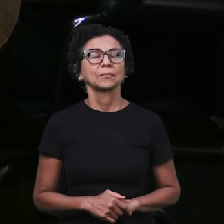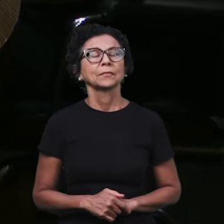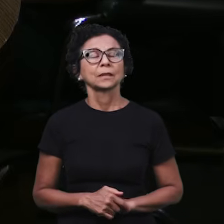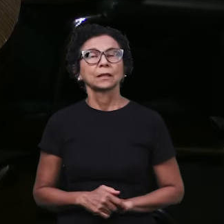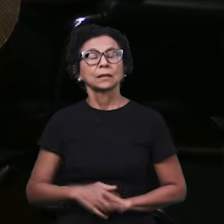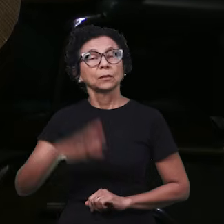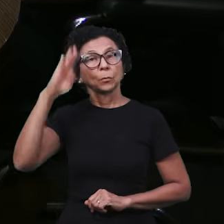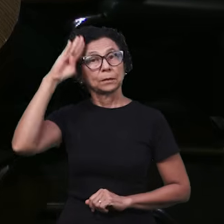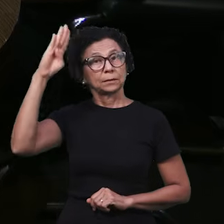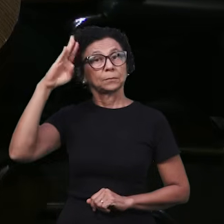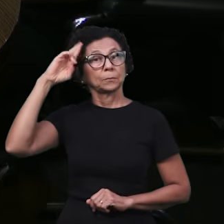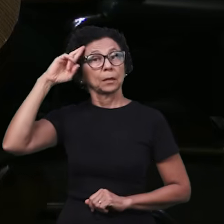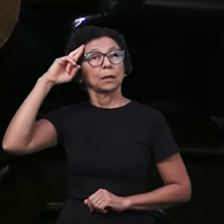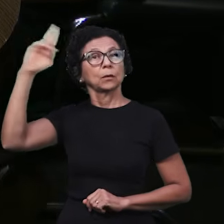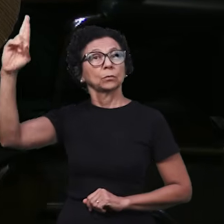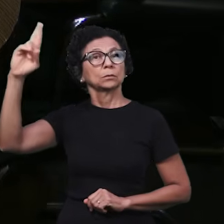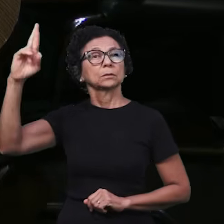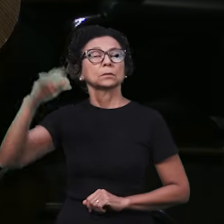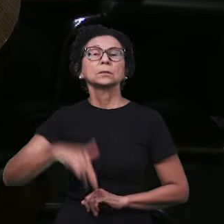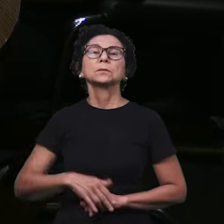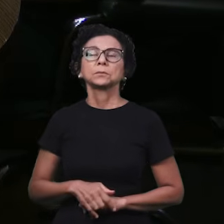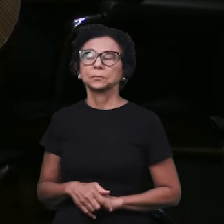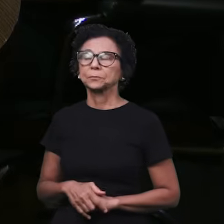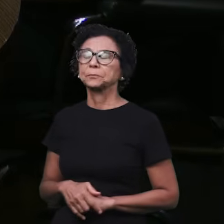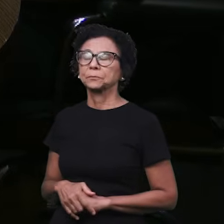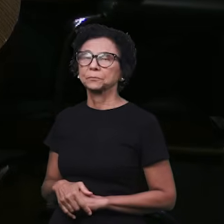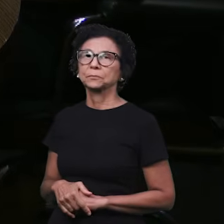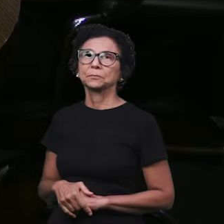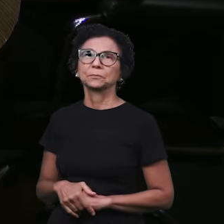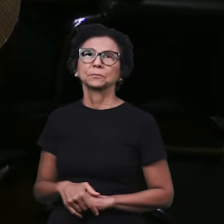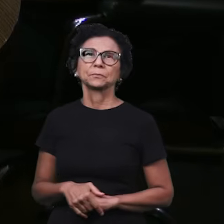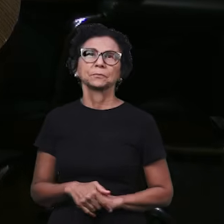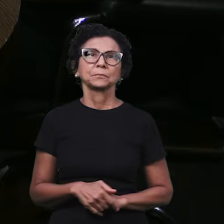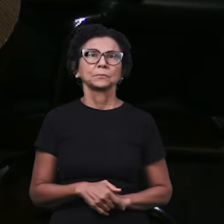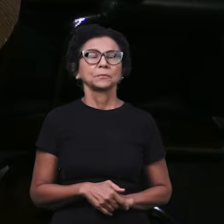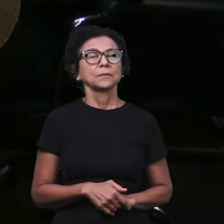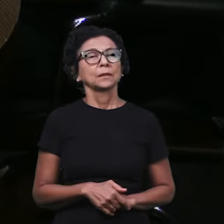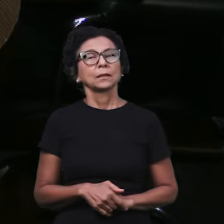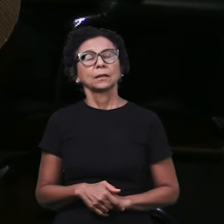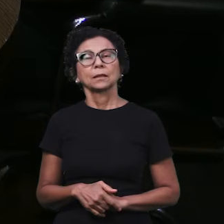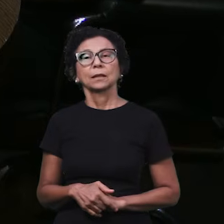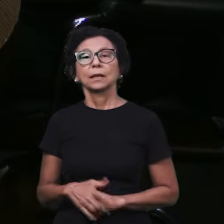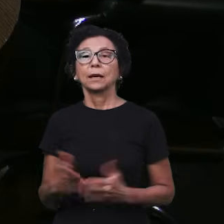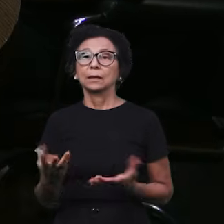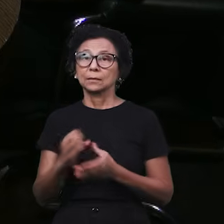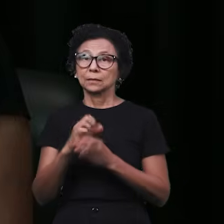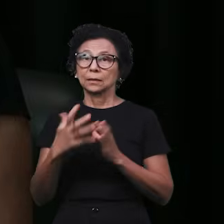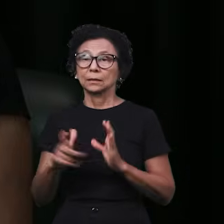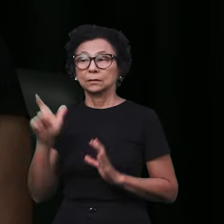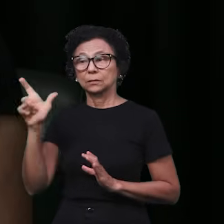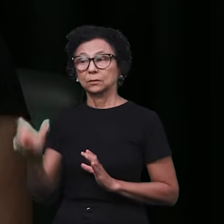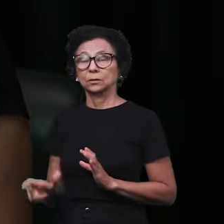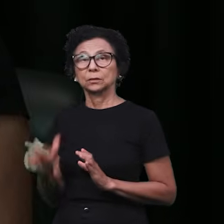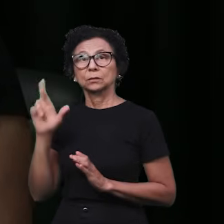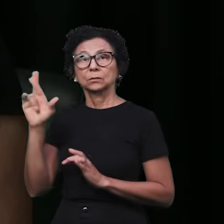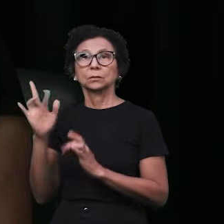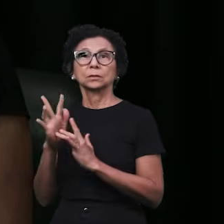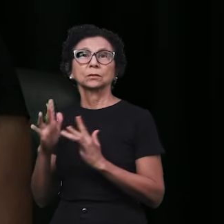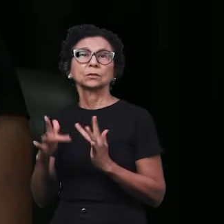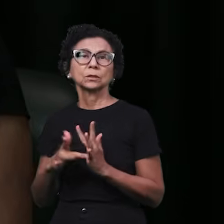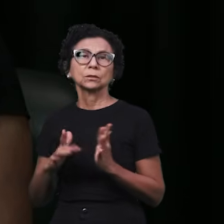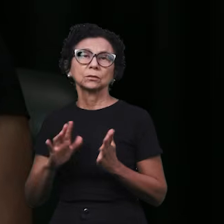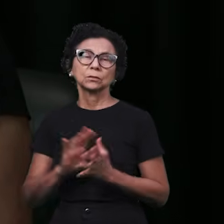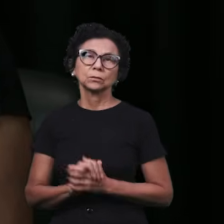e o que ele é, né? Exatamente, aí Isso, vai a fé apresentar as vem dele. características do Senhor, né? Isso Sim. tudo, vocês vão buscando sinais e vai colocando isso dentro